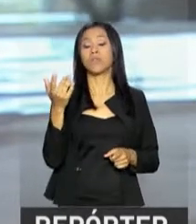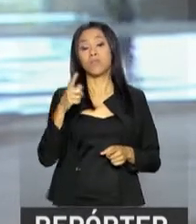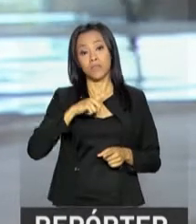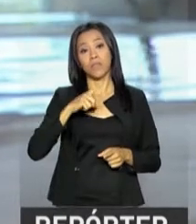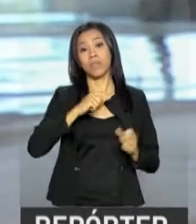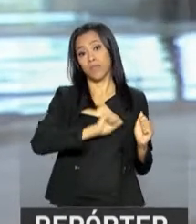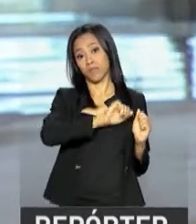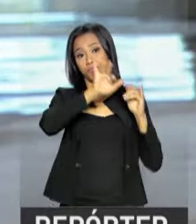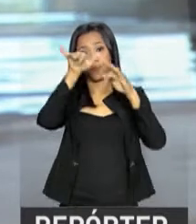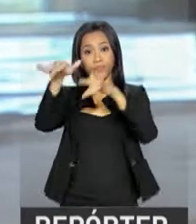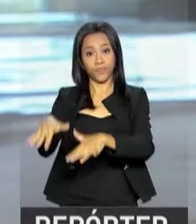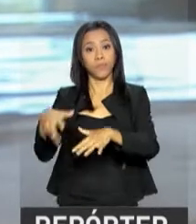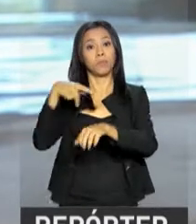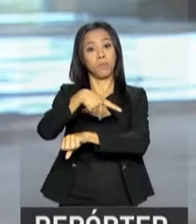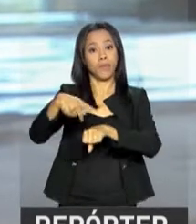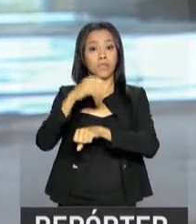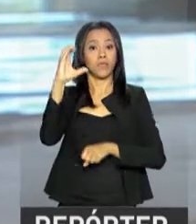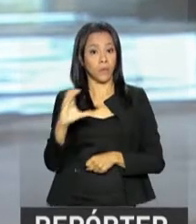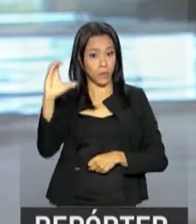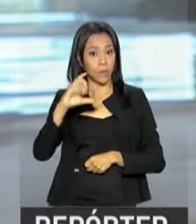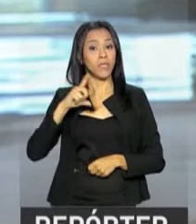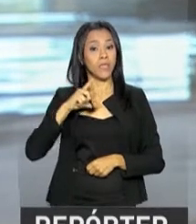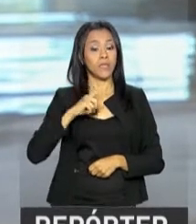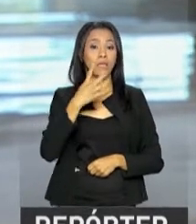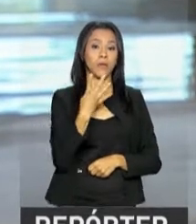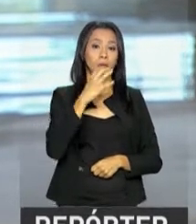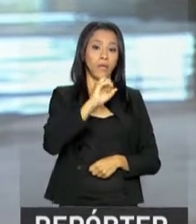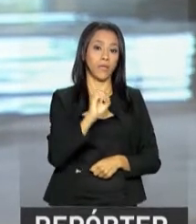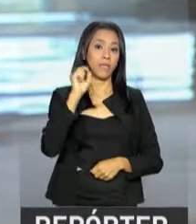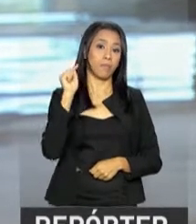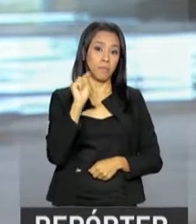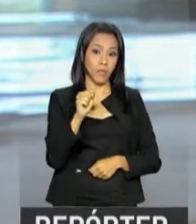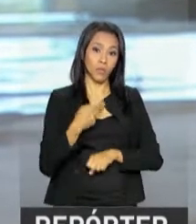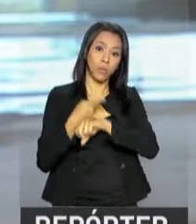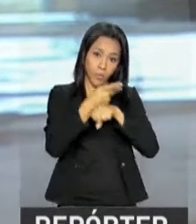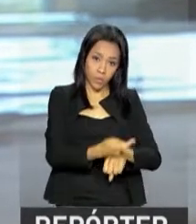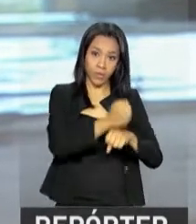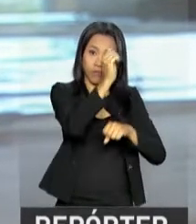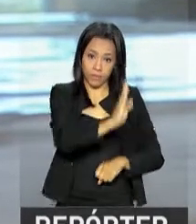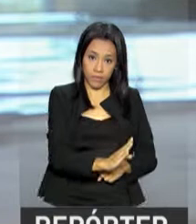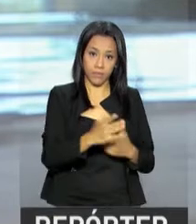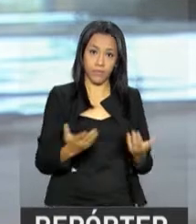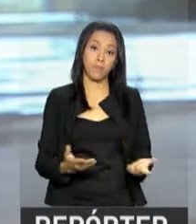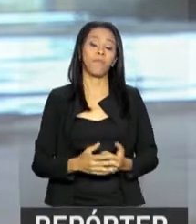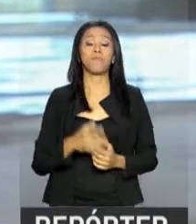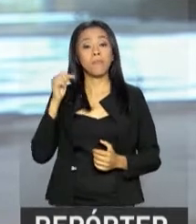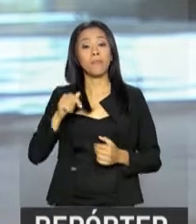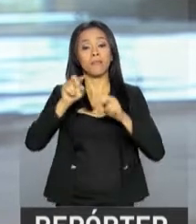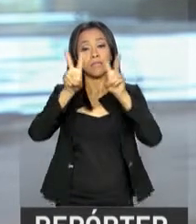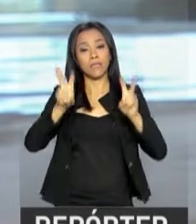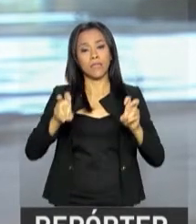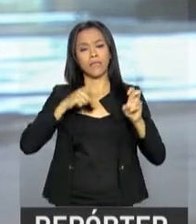ido para a colômbia que haja cerca de 40 mil buscando abrigo buscaram abrigo aqui no brasil além desse tema eles devem